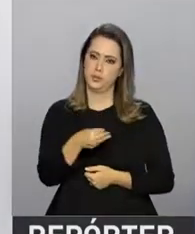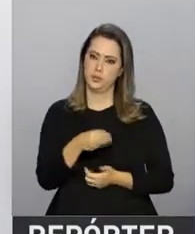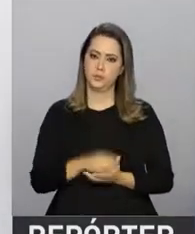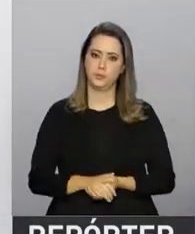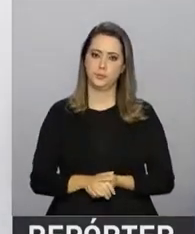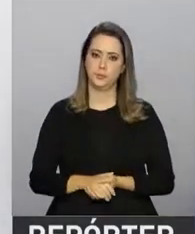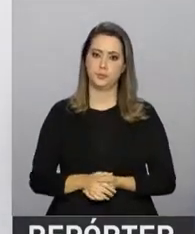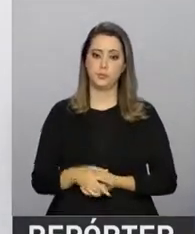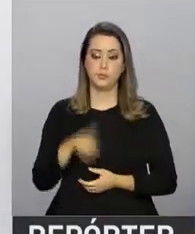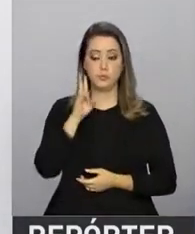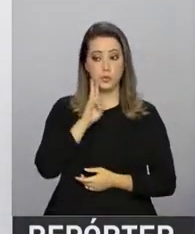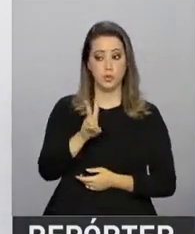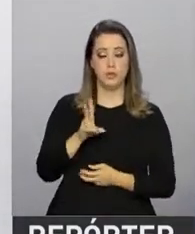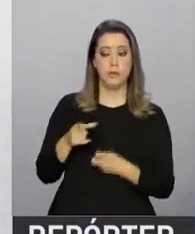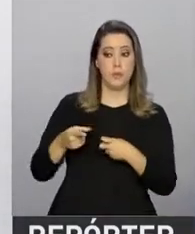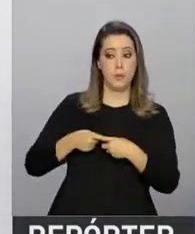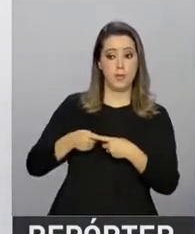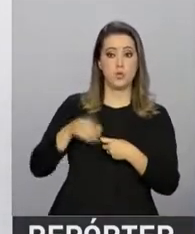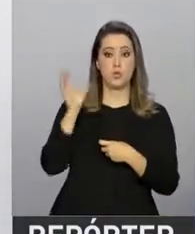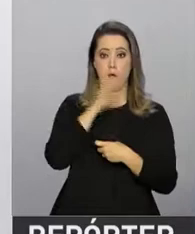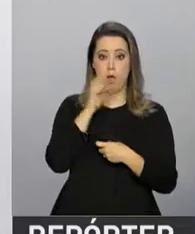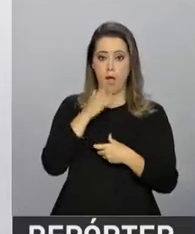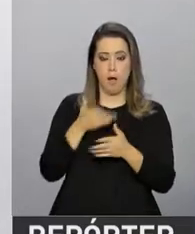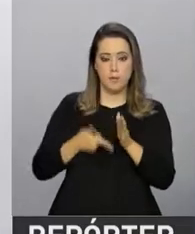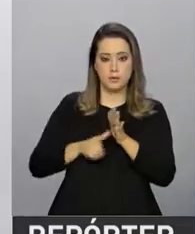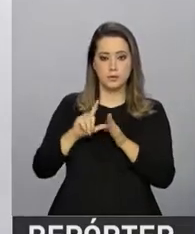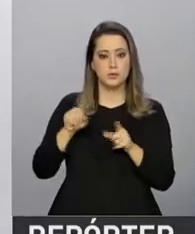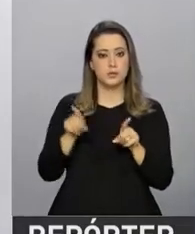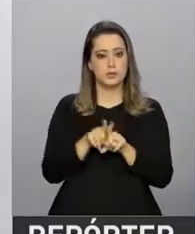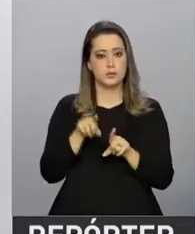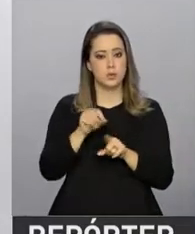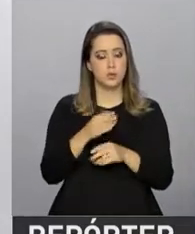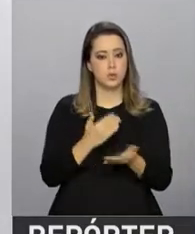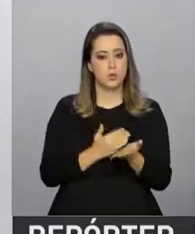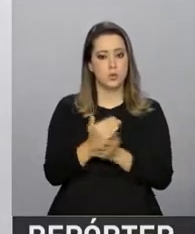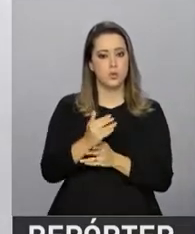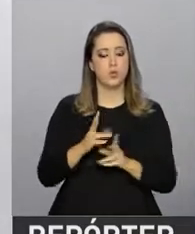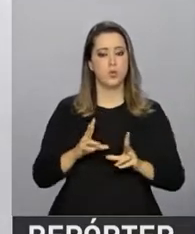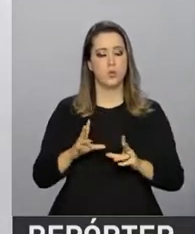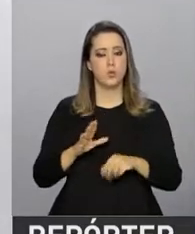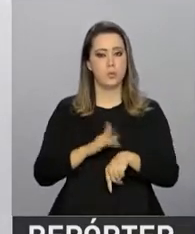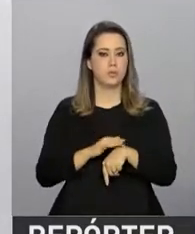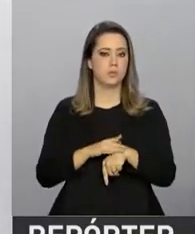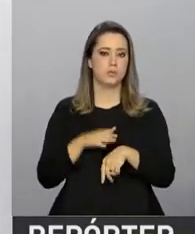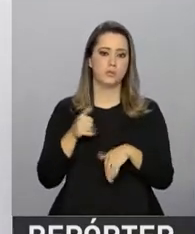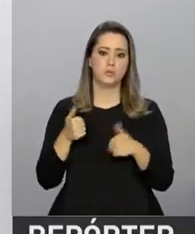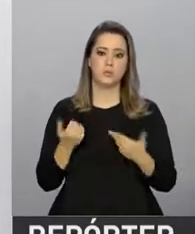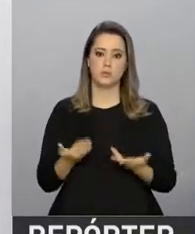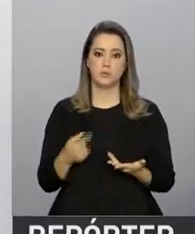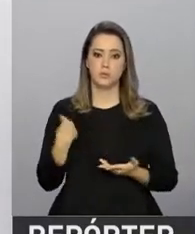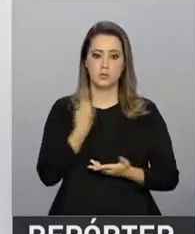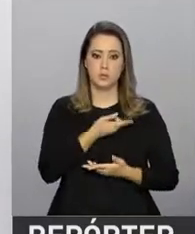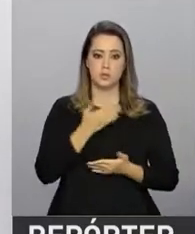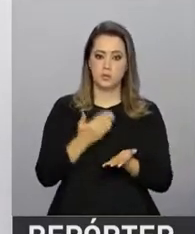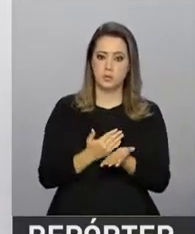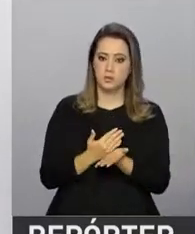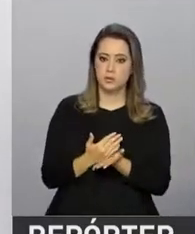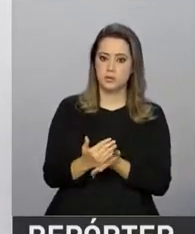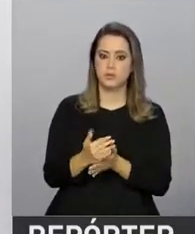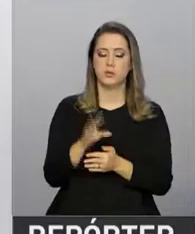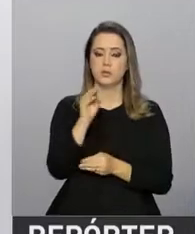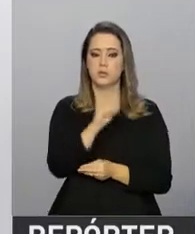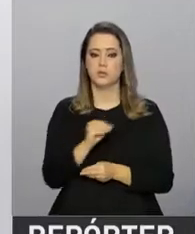diagnóstico precoce, logo, né, feito no início da doença, fez com que nós começássemos